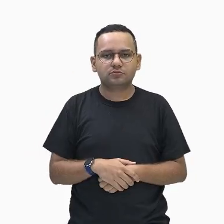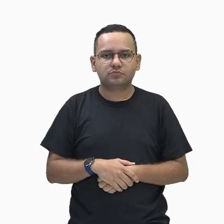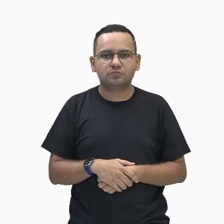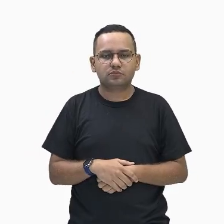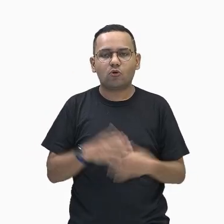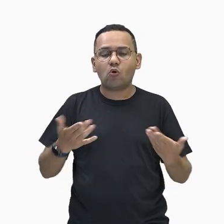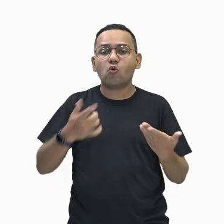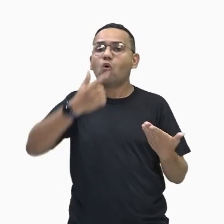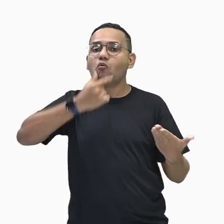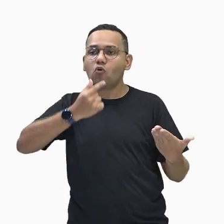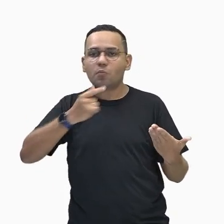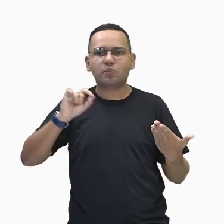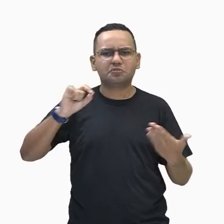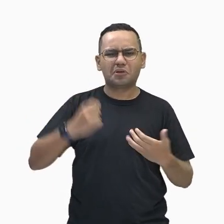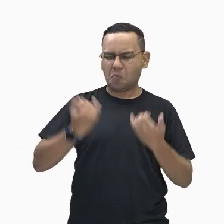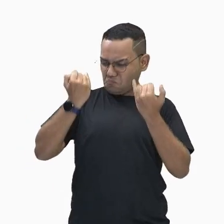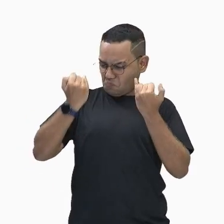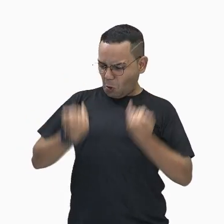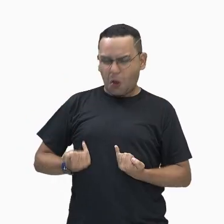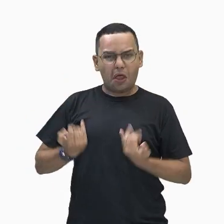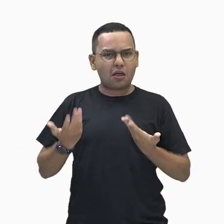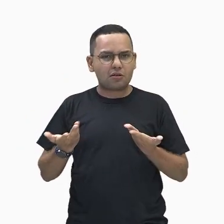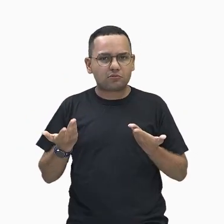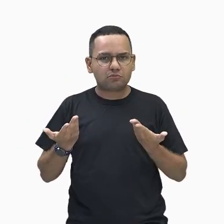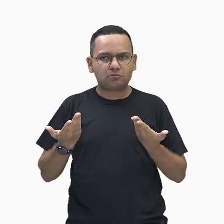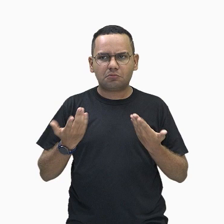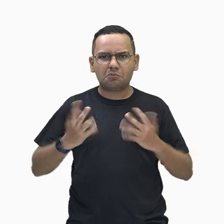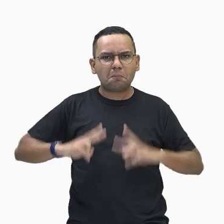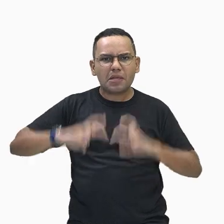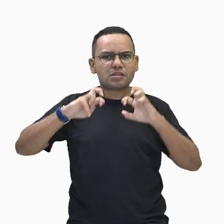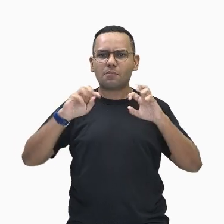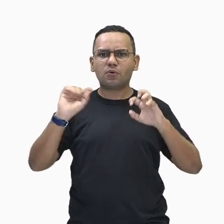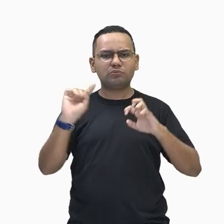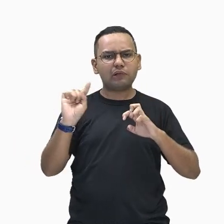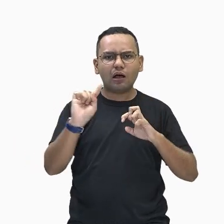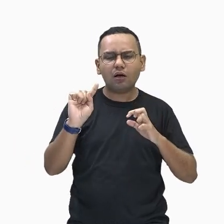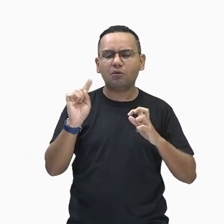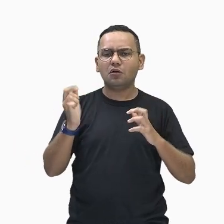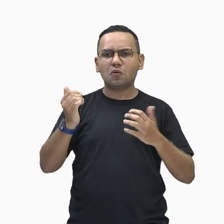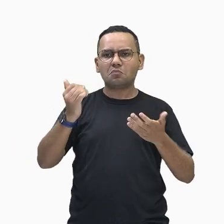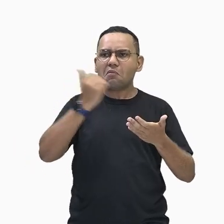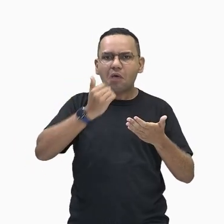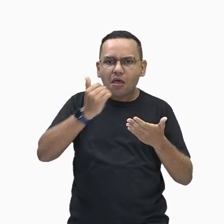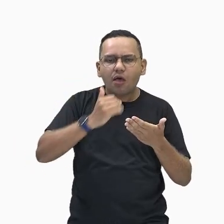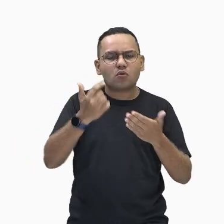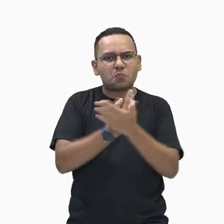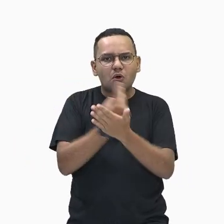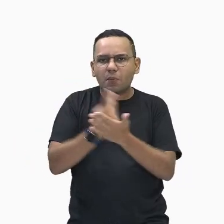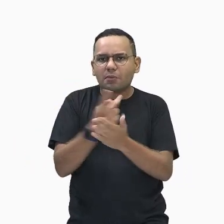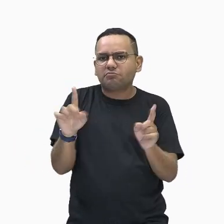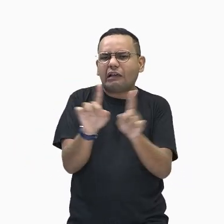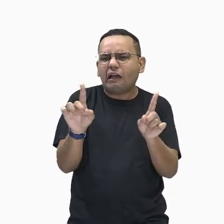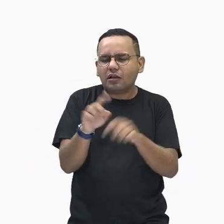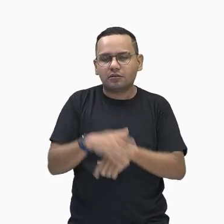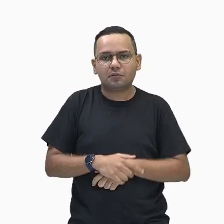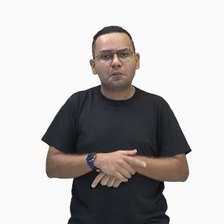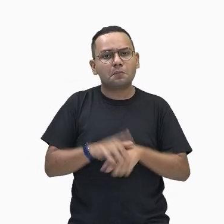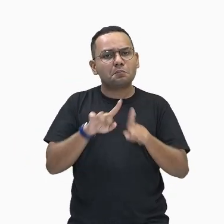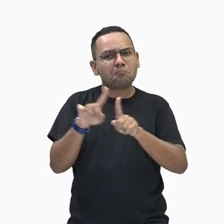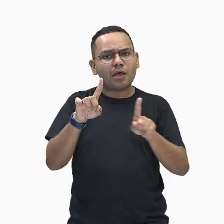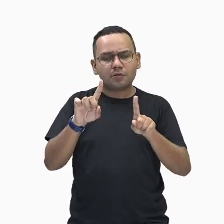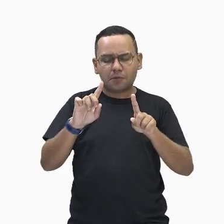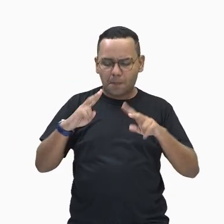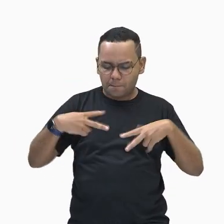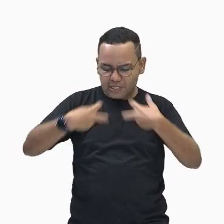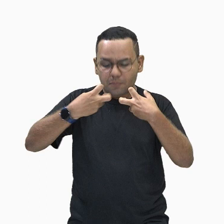meninos né Eu sou muito magro não olhe para esses defeitos né e e eh olhe para o que você tem de de bom